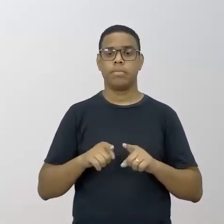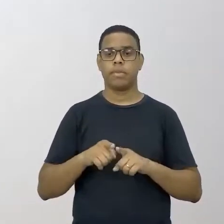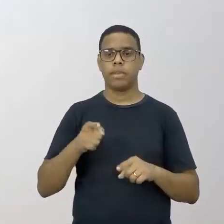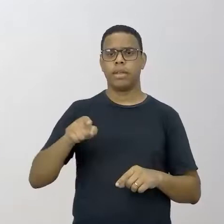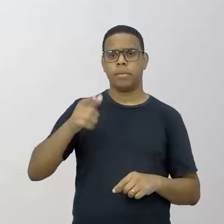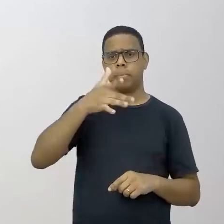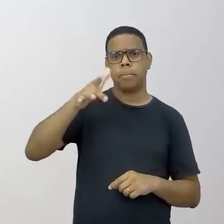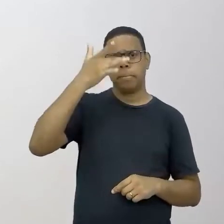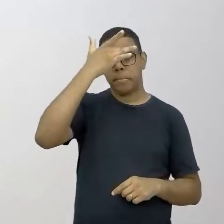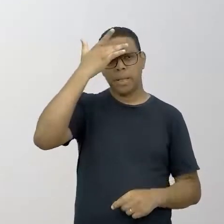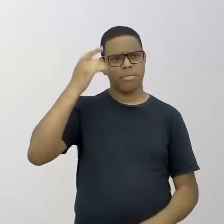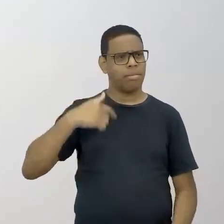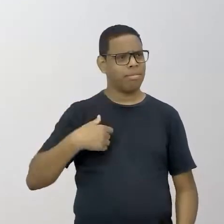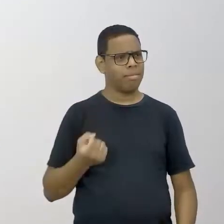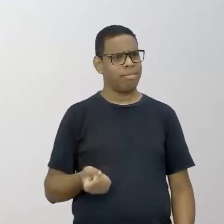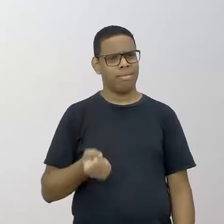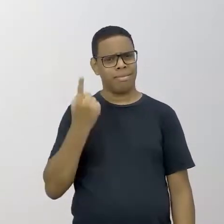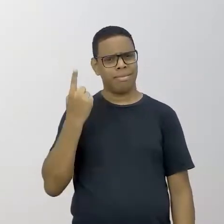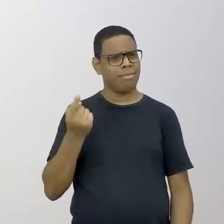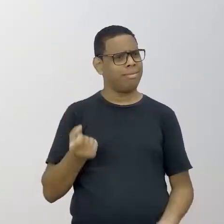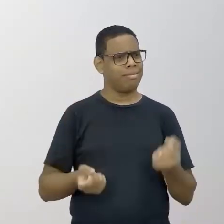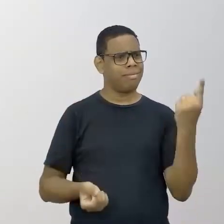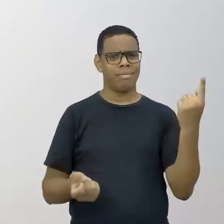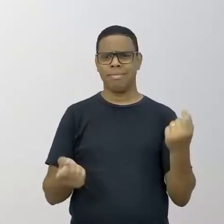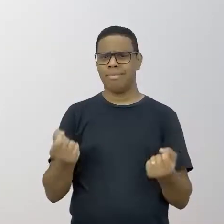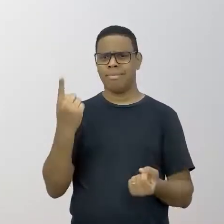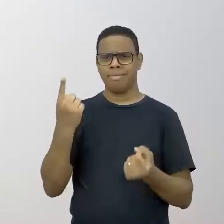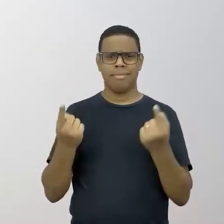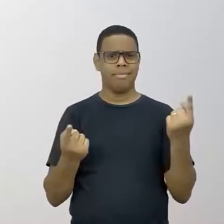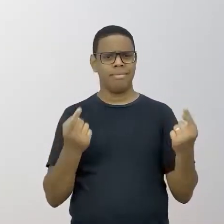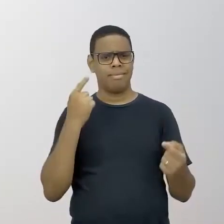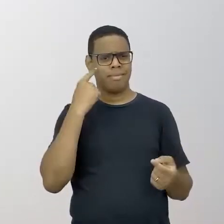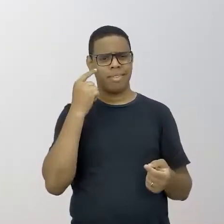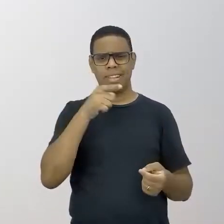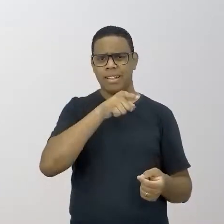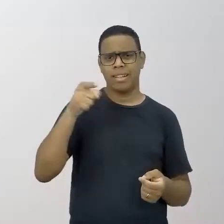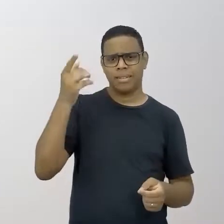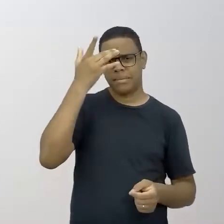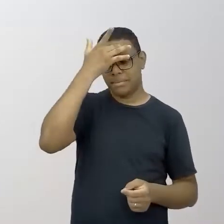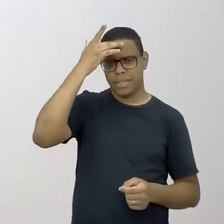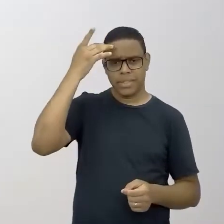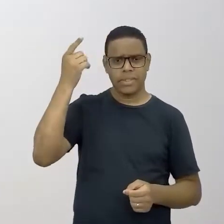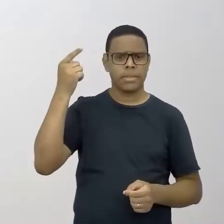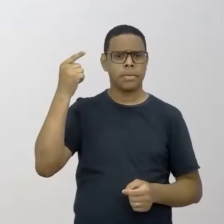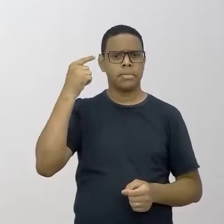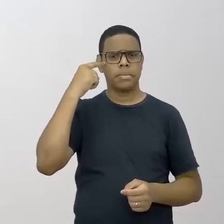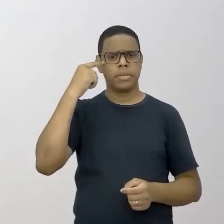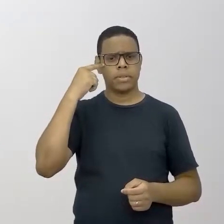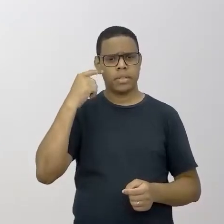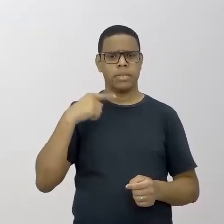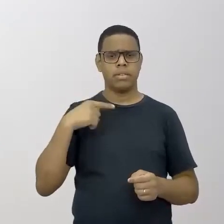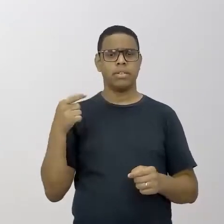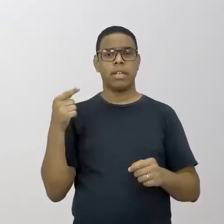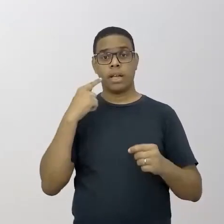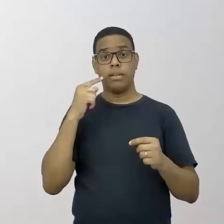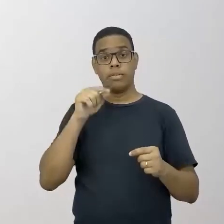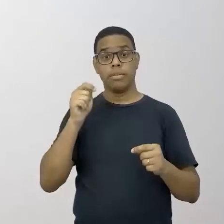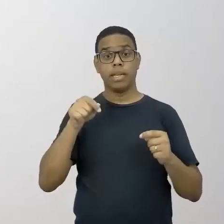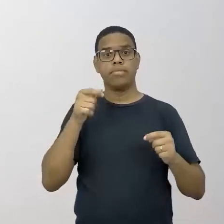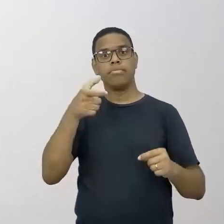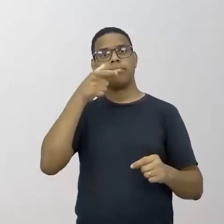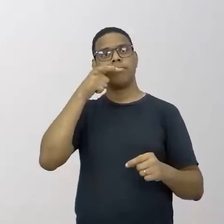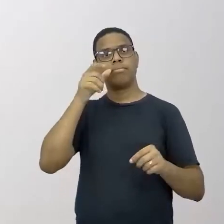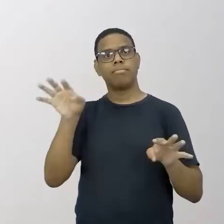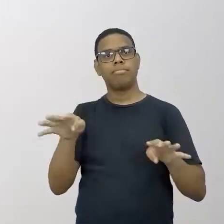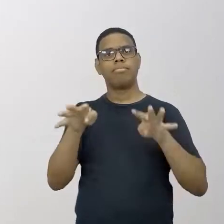as pessoas, obviamente, naquela ocasião, né? Então as pessoas pensaram que iam para uma apresentação, elas saíram